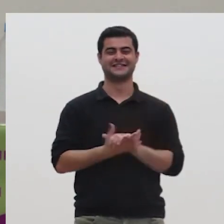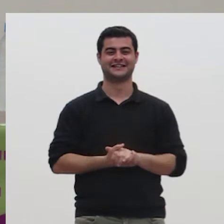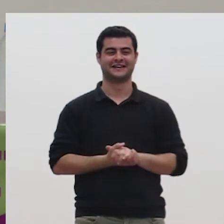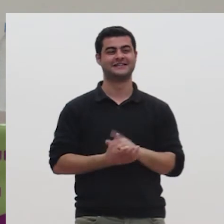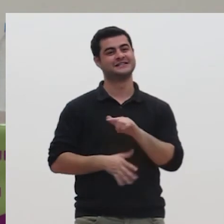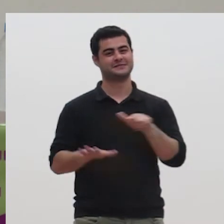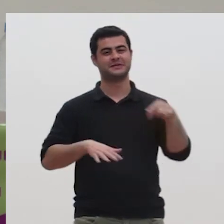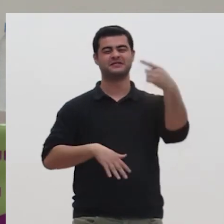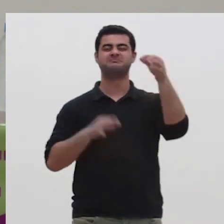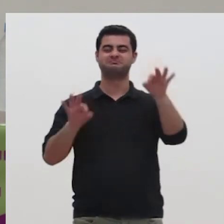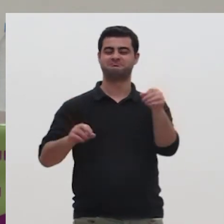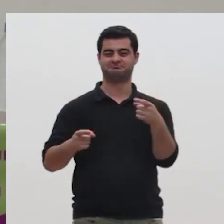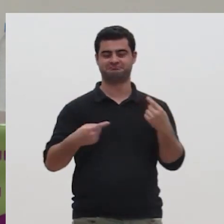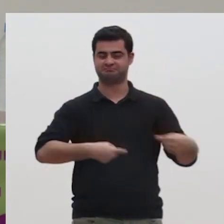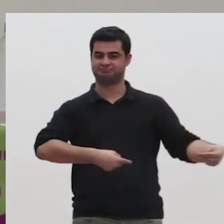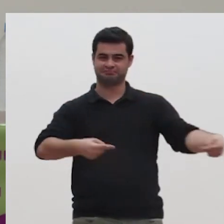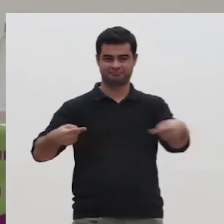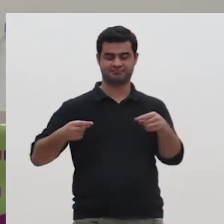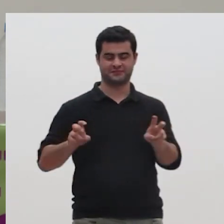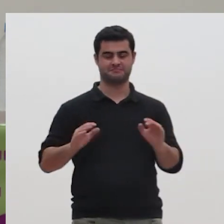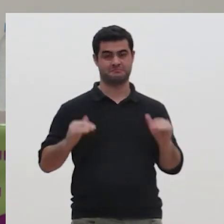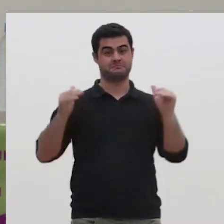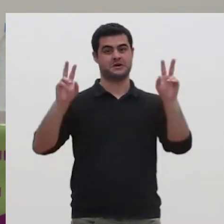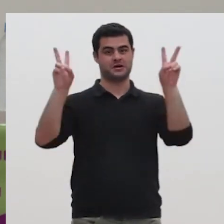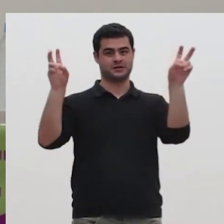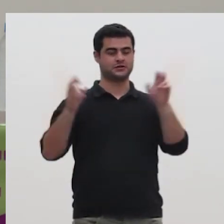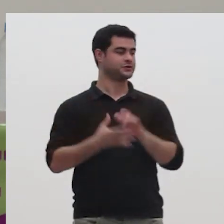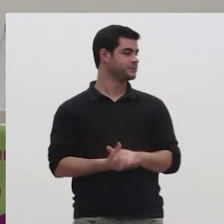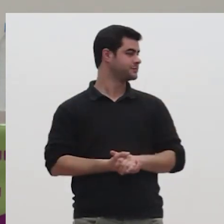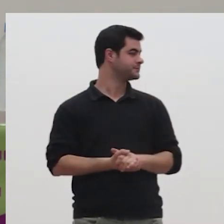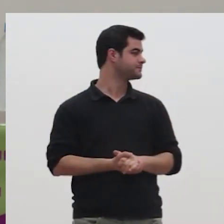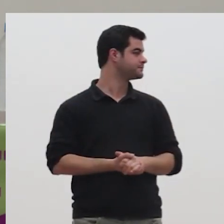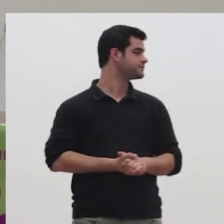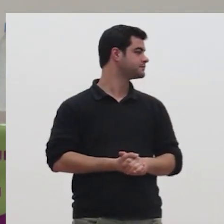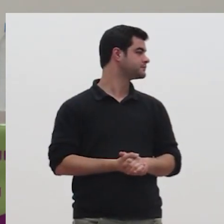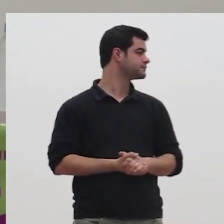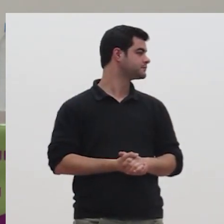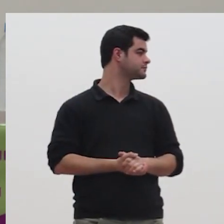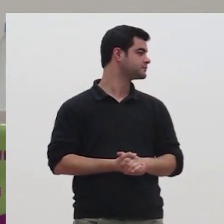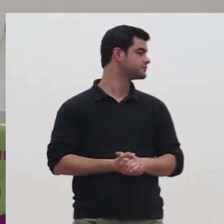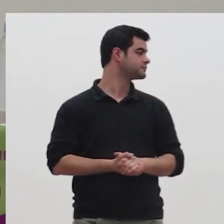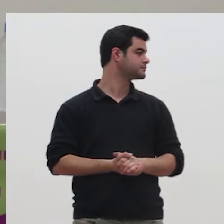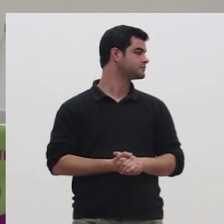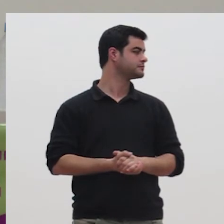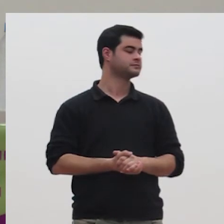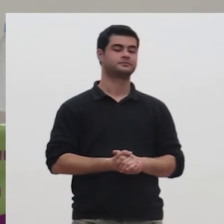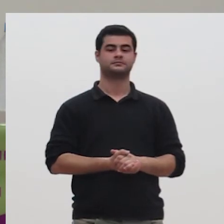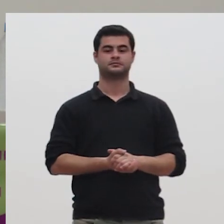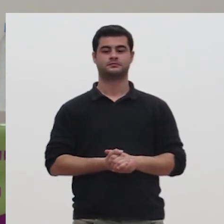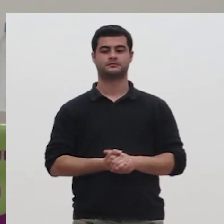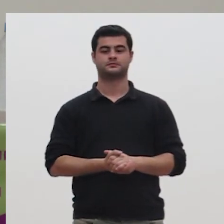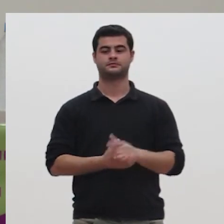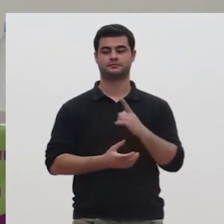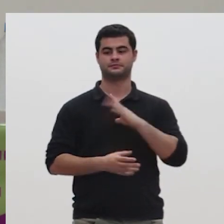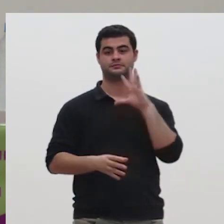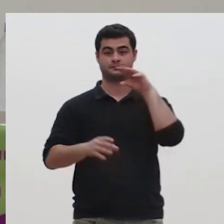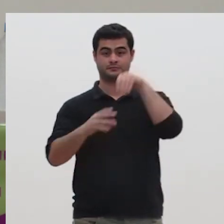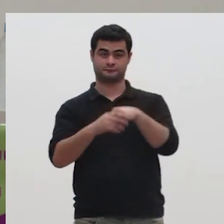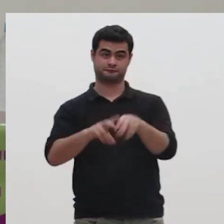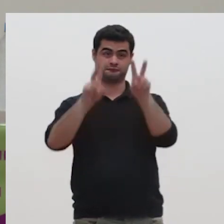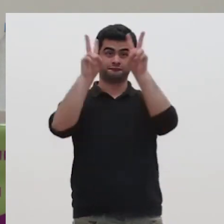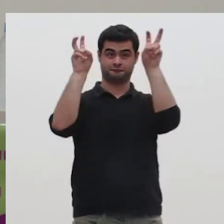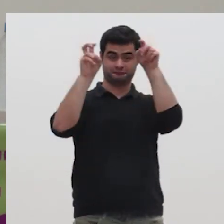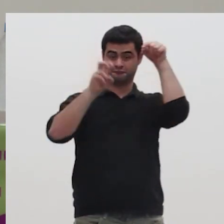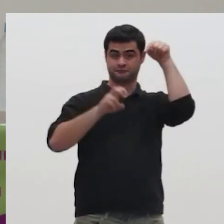certeza, de tantos questionamentos desde a sua implementação aqui na universidade. E existem muitos aspectos negativos da EBSER que foram levantados